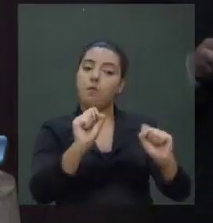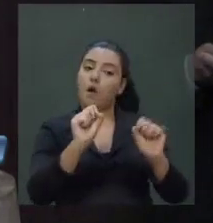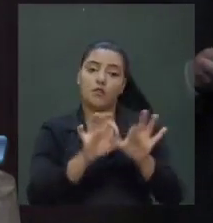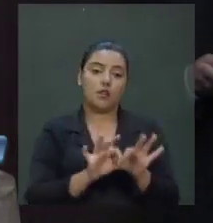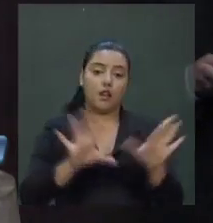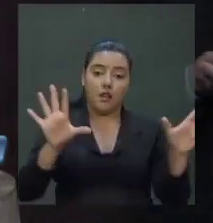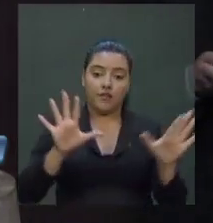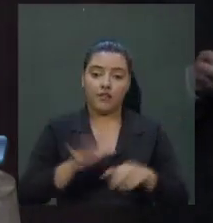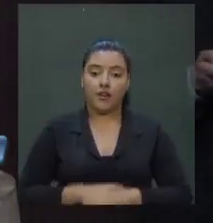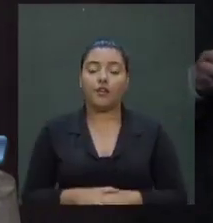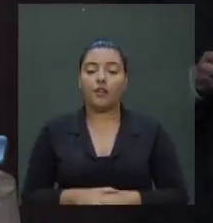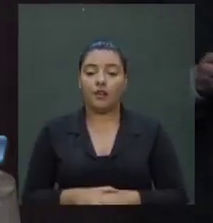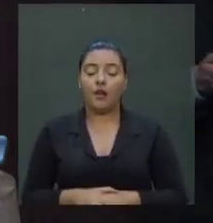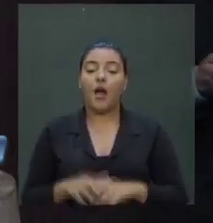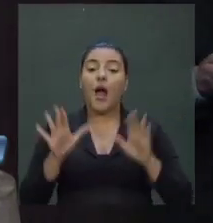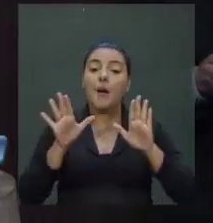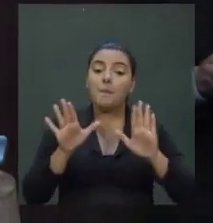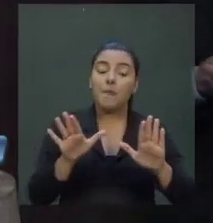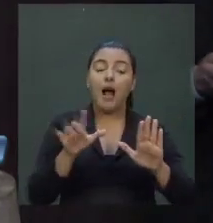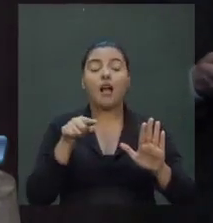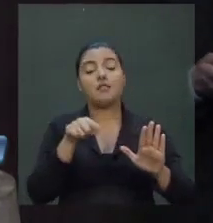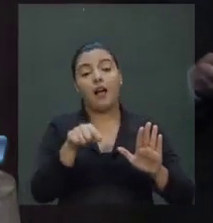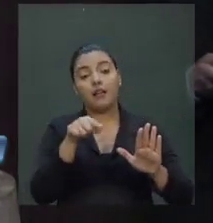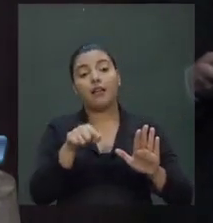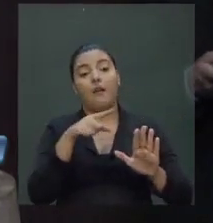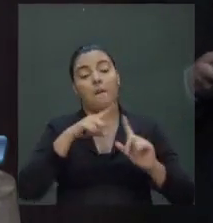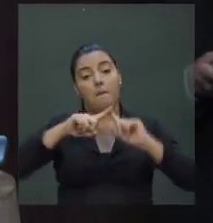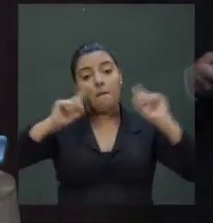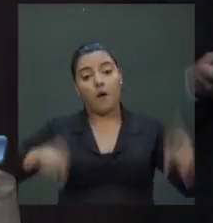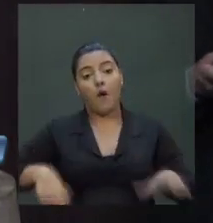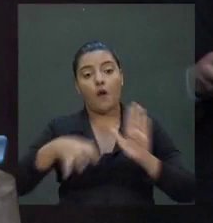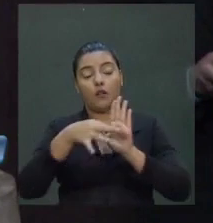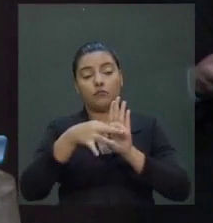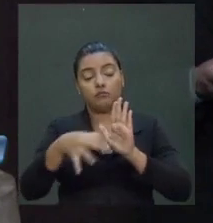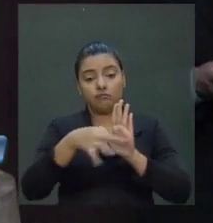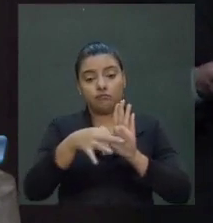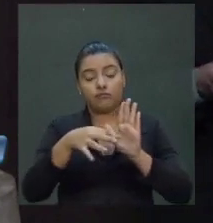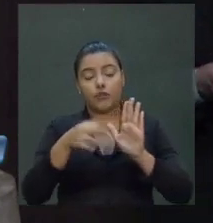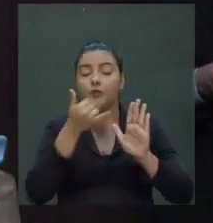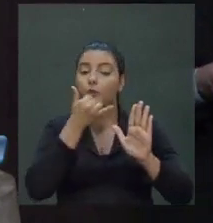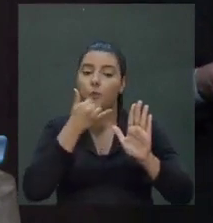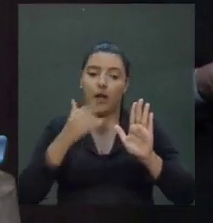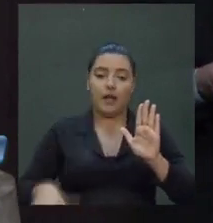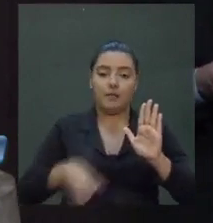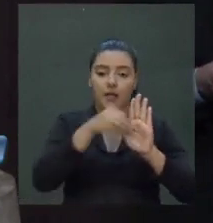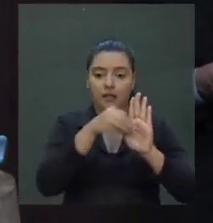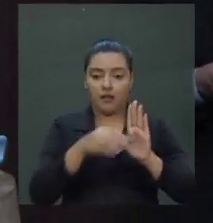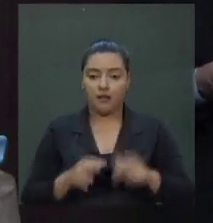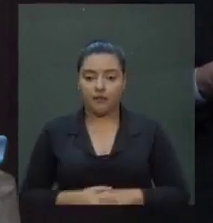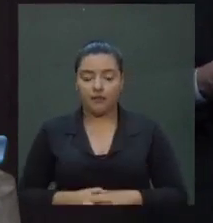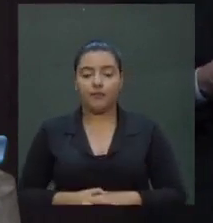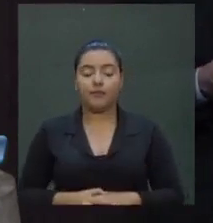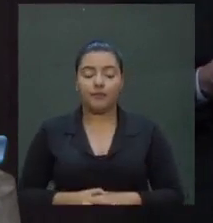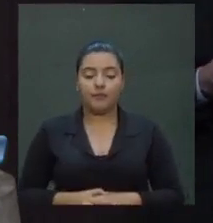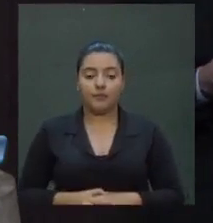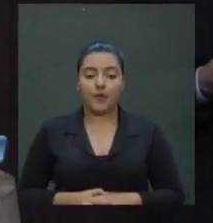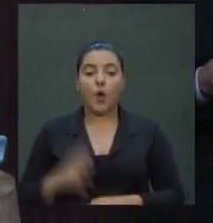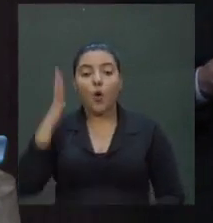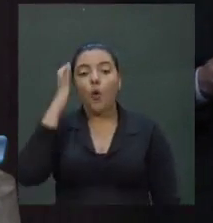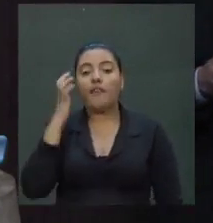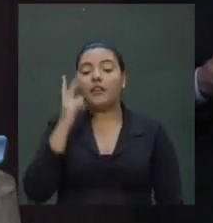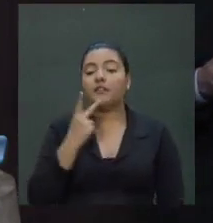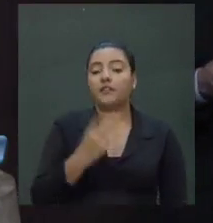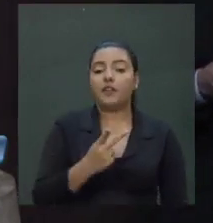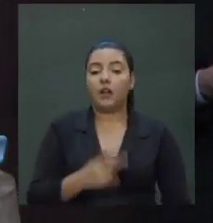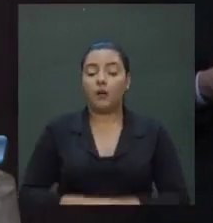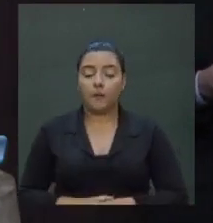efetivo. Mas a questão que coloca aqui o nobre deputado Evandro Leitão,